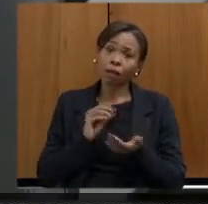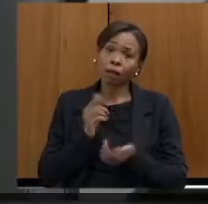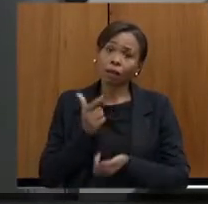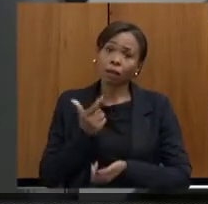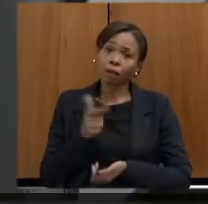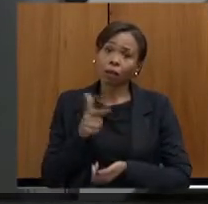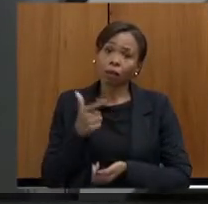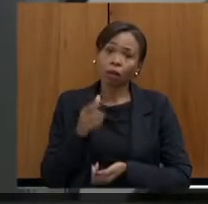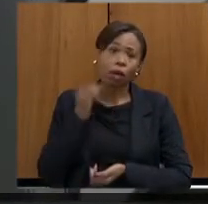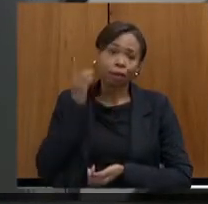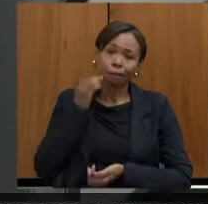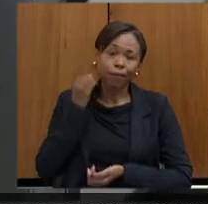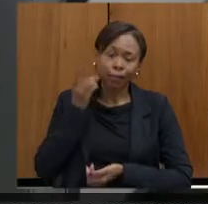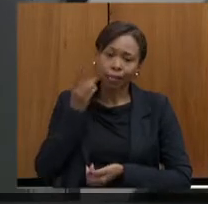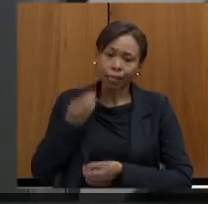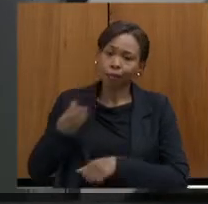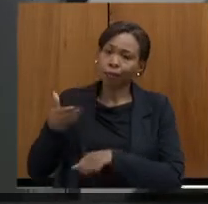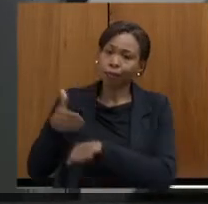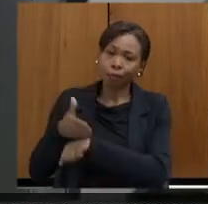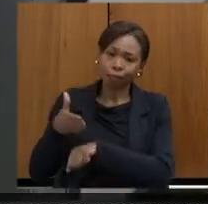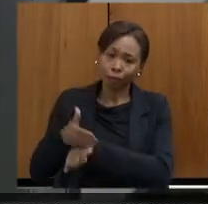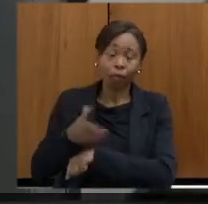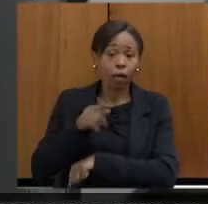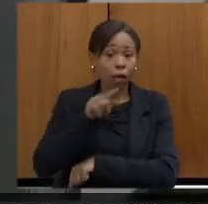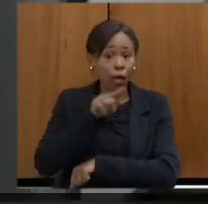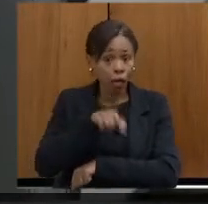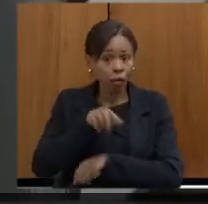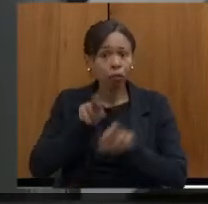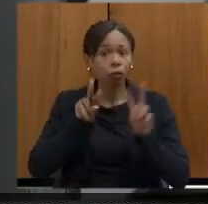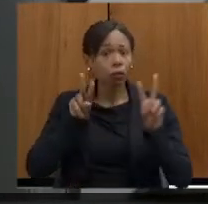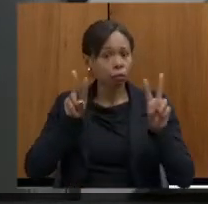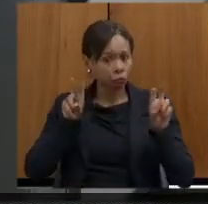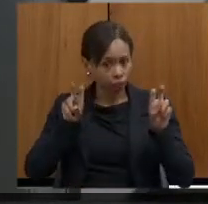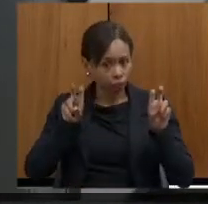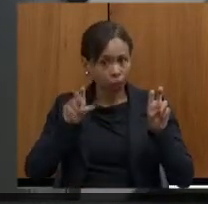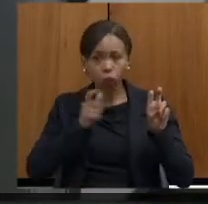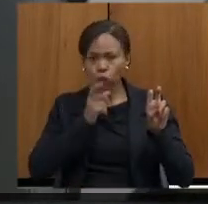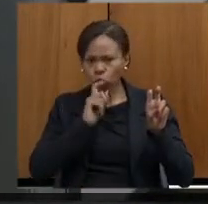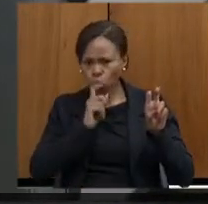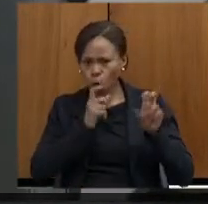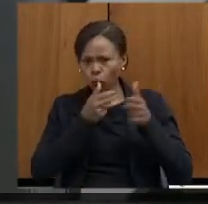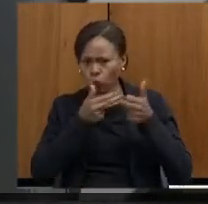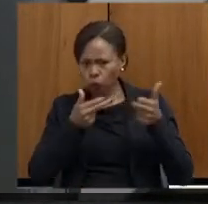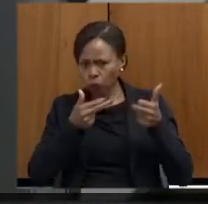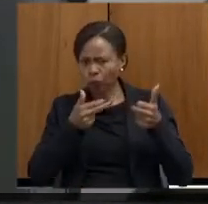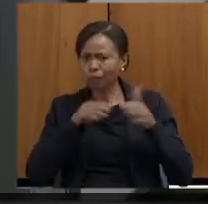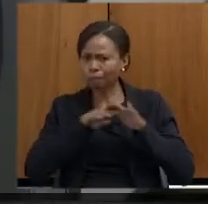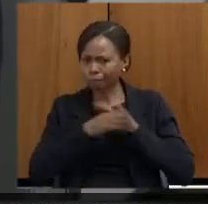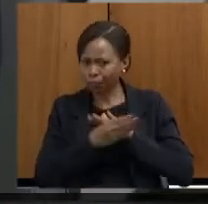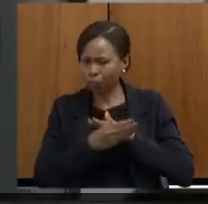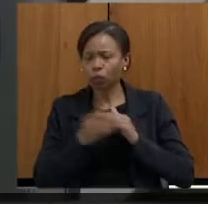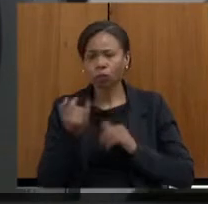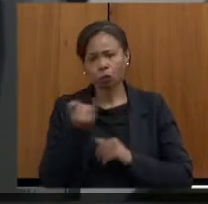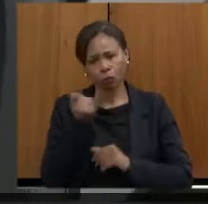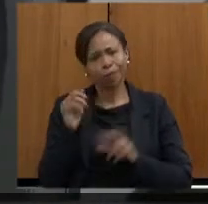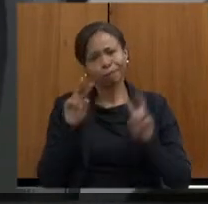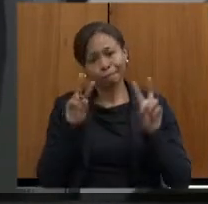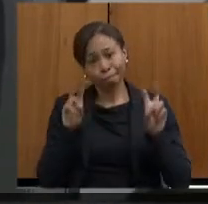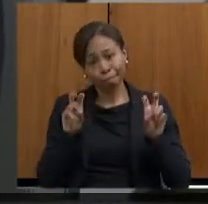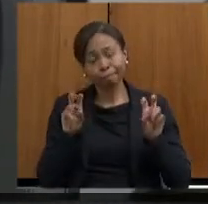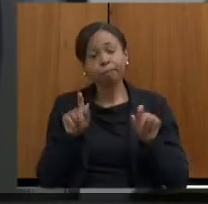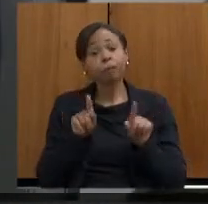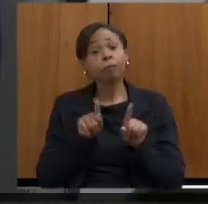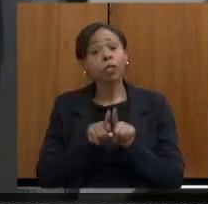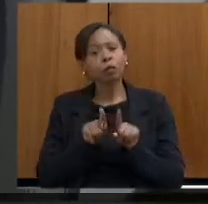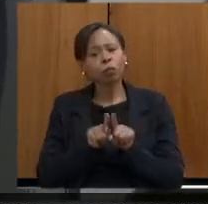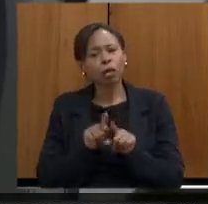é uma temática muito importante, né, a temática da dependência química. E também, além de todas essas expertises, além